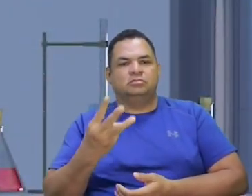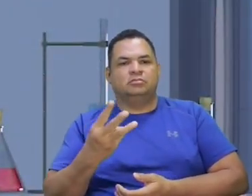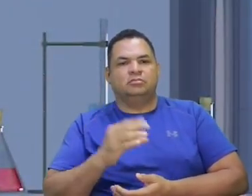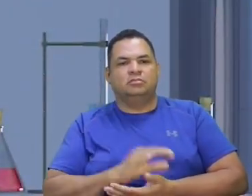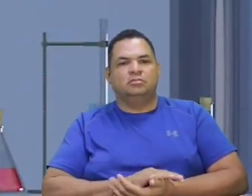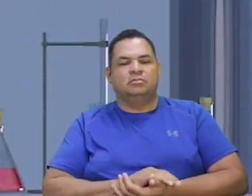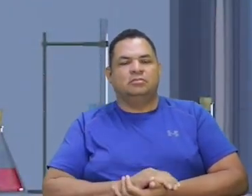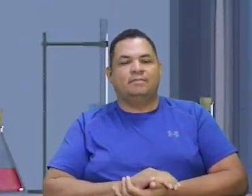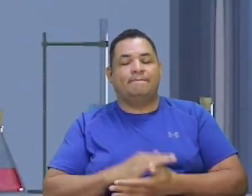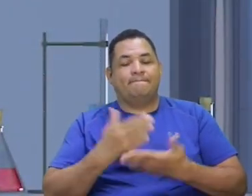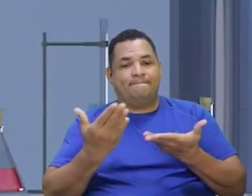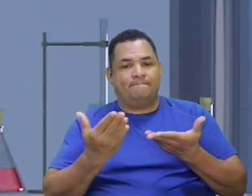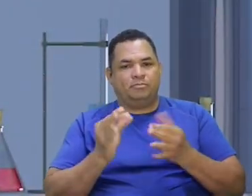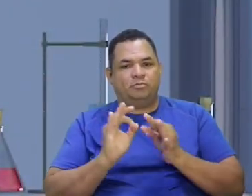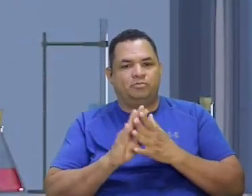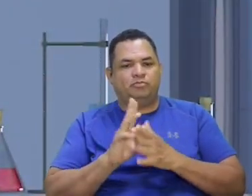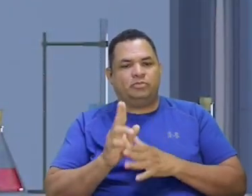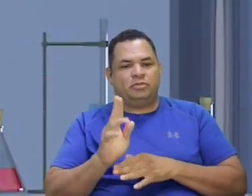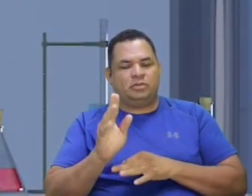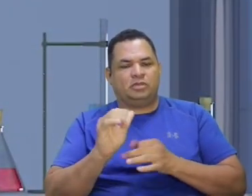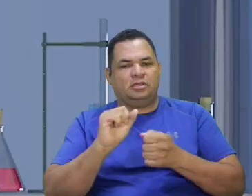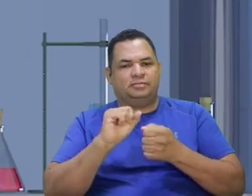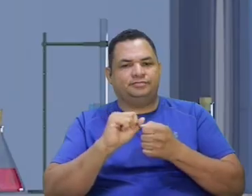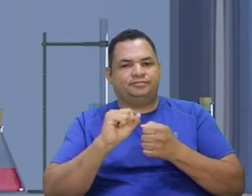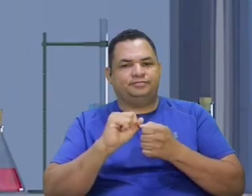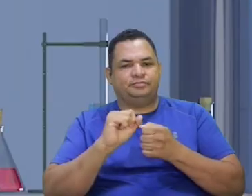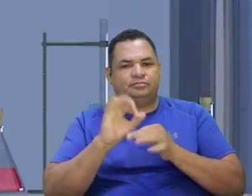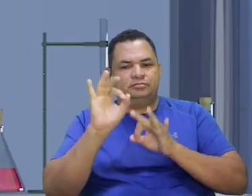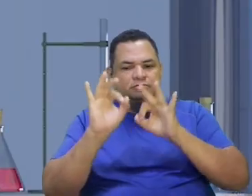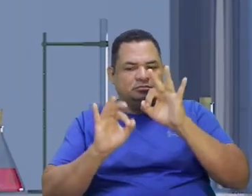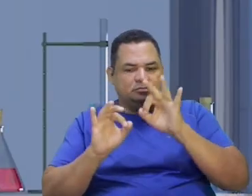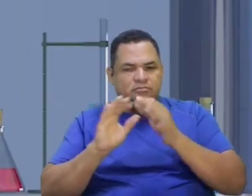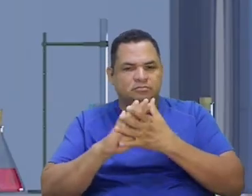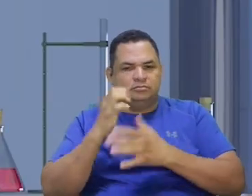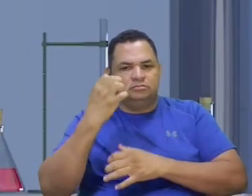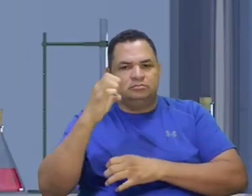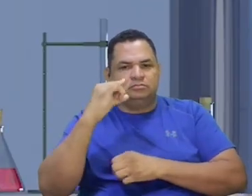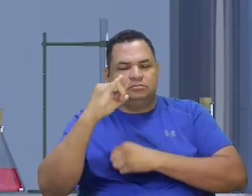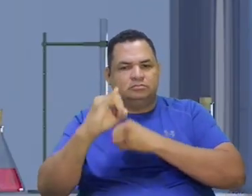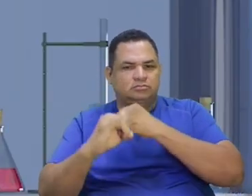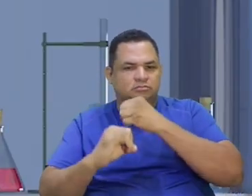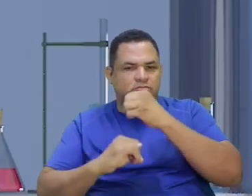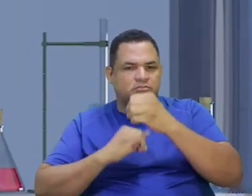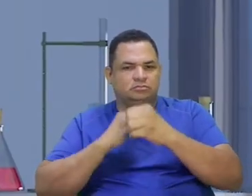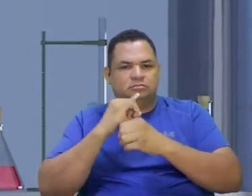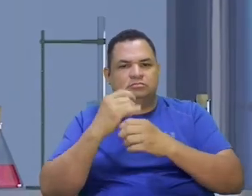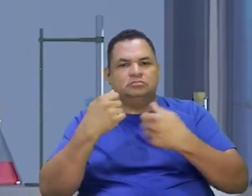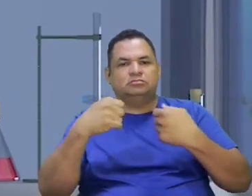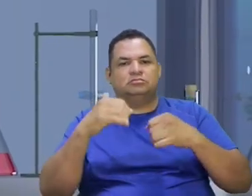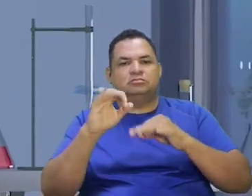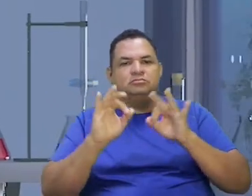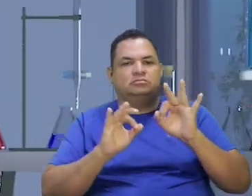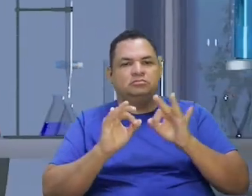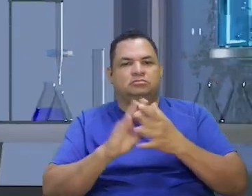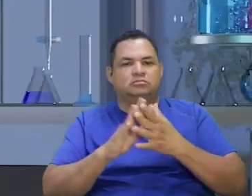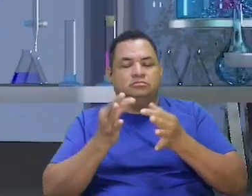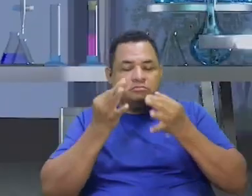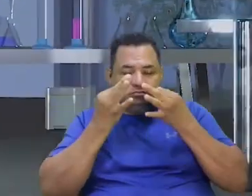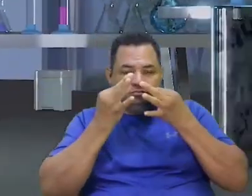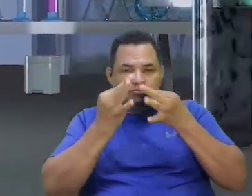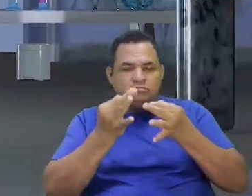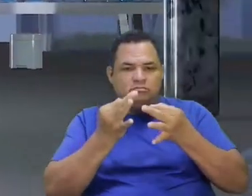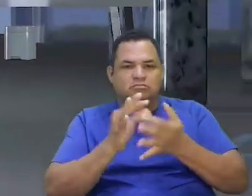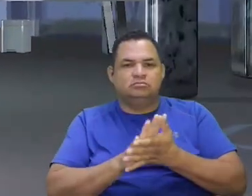3D3. Galerinha, sempre que a gente faz a distribuição eletrônica dos íons, temos que ter a